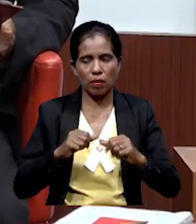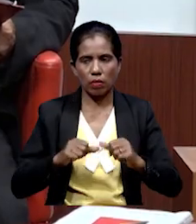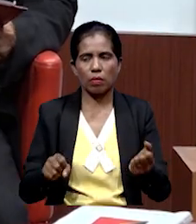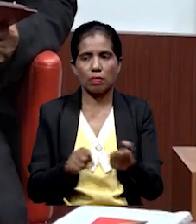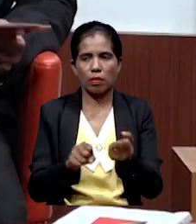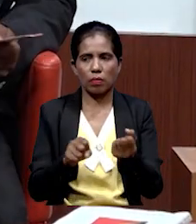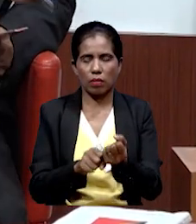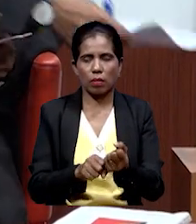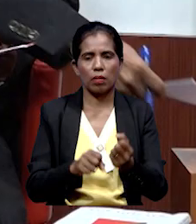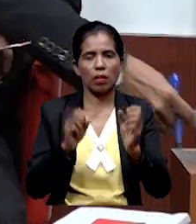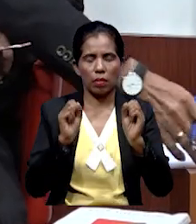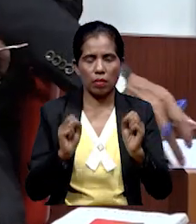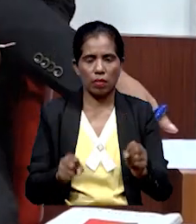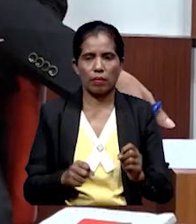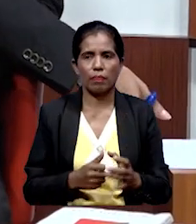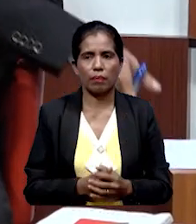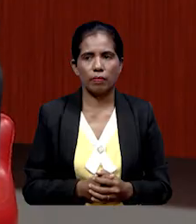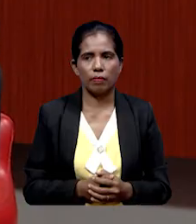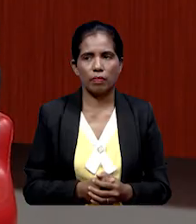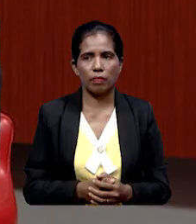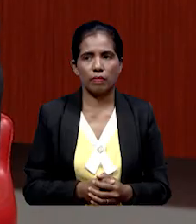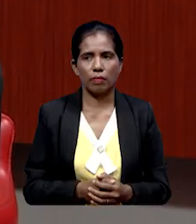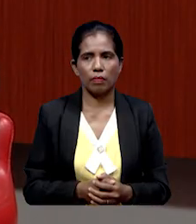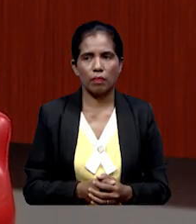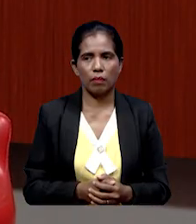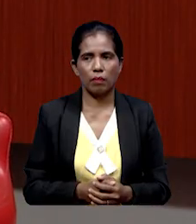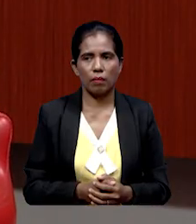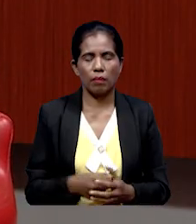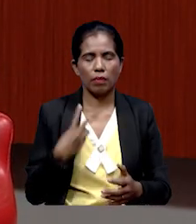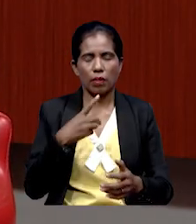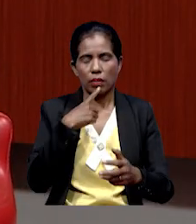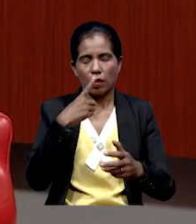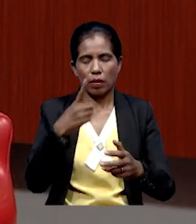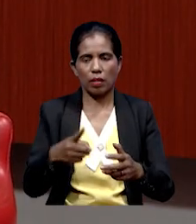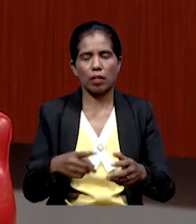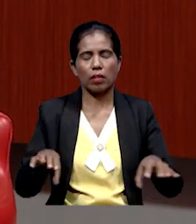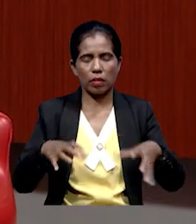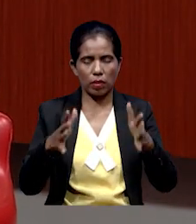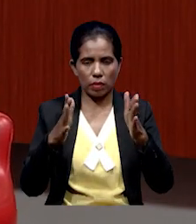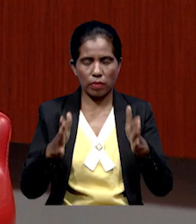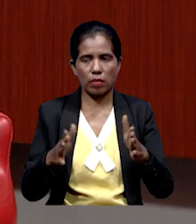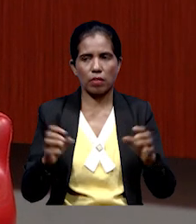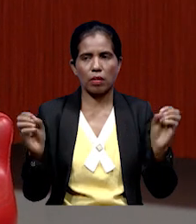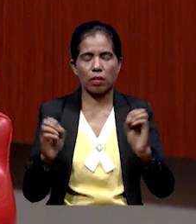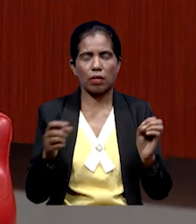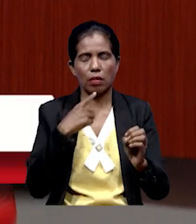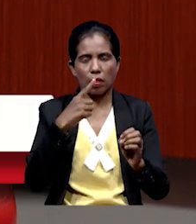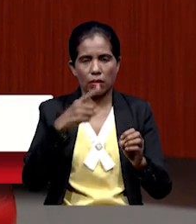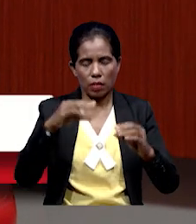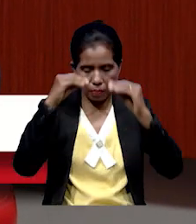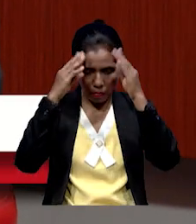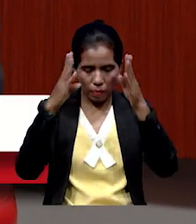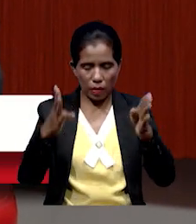para desemprego e arrelaram. Grande desafio de voto, balão em tema de recursos, o corpo docente